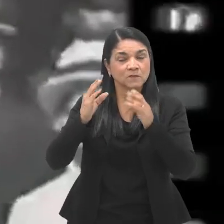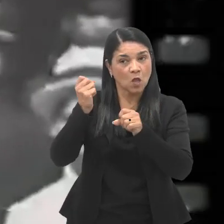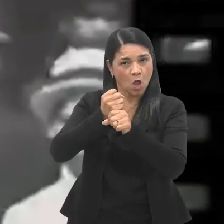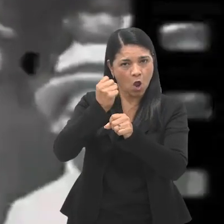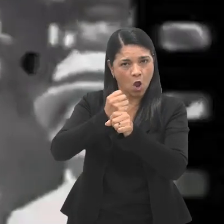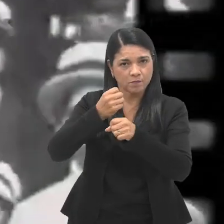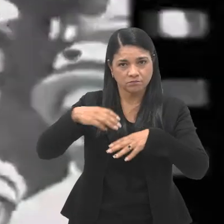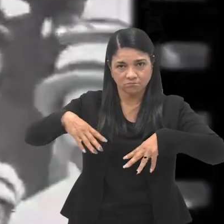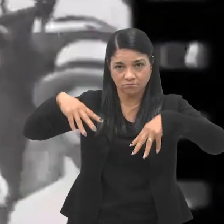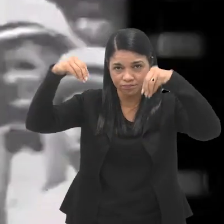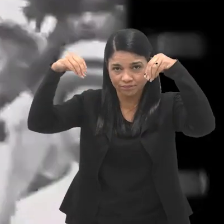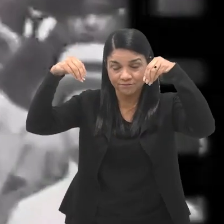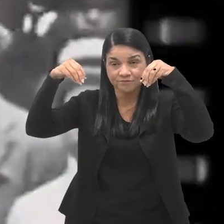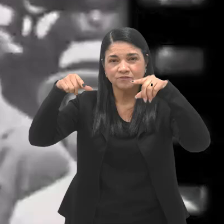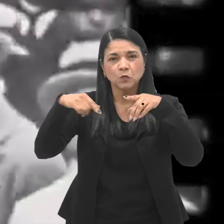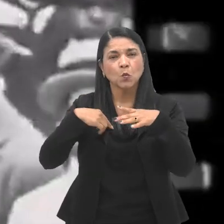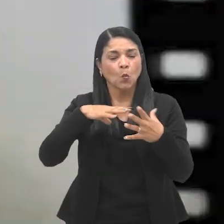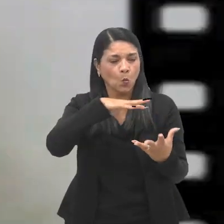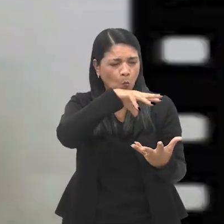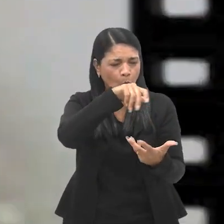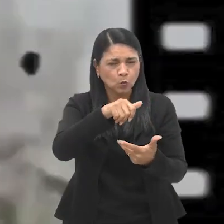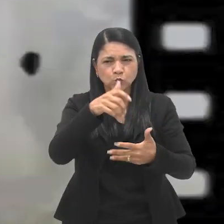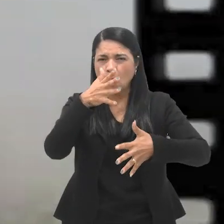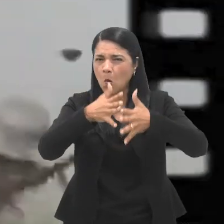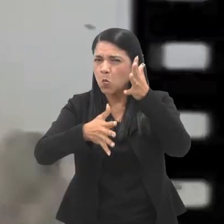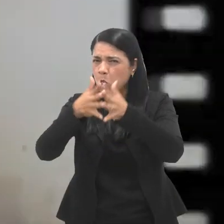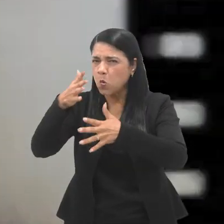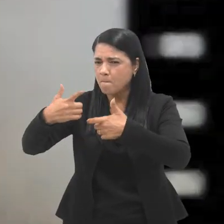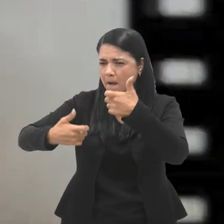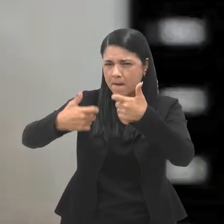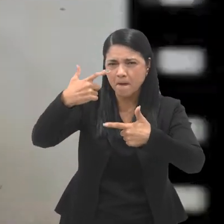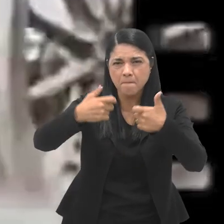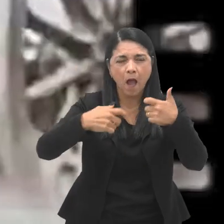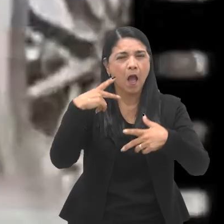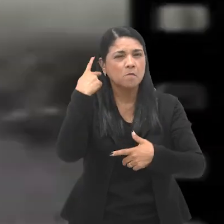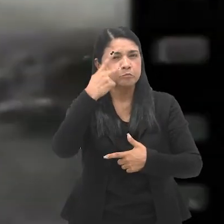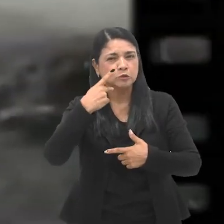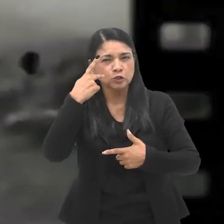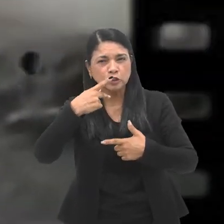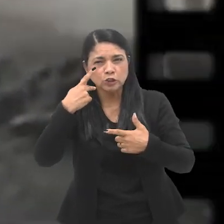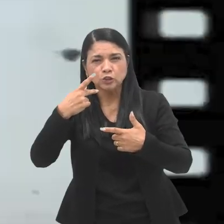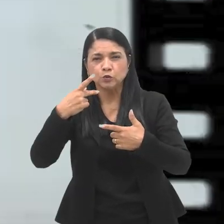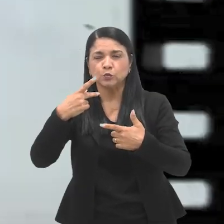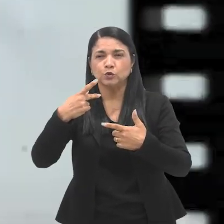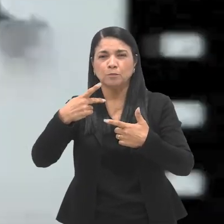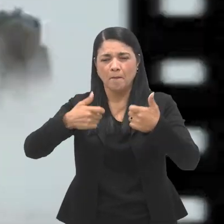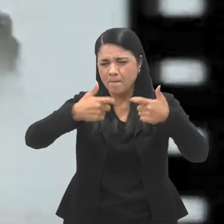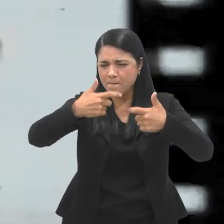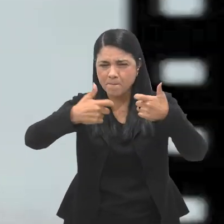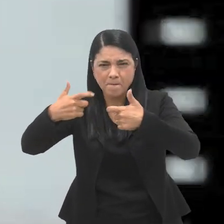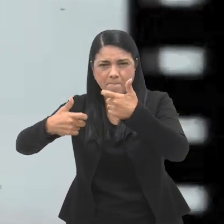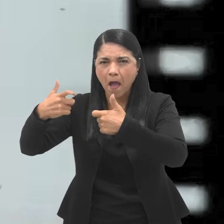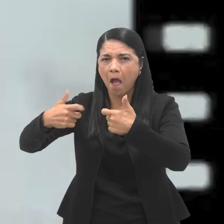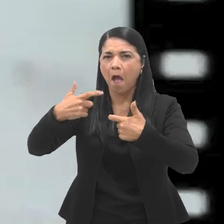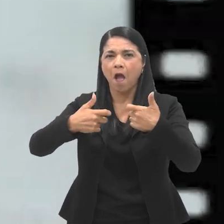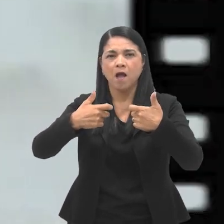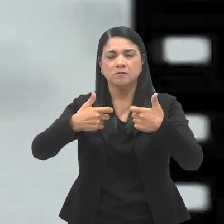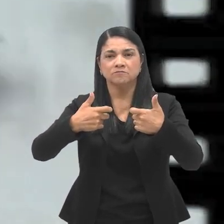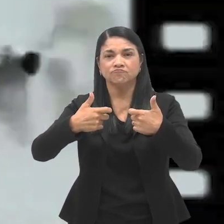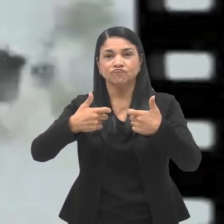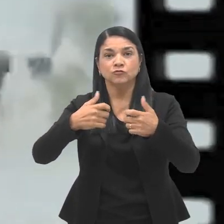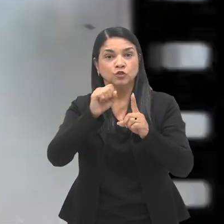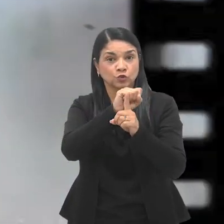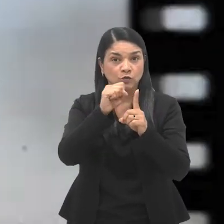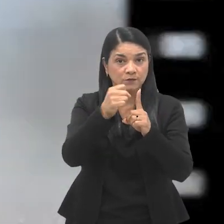Na época da construção do palácio, o mundo passava por um período de turbulentos eventos políticos,